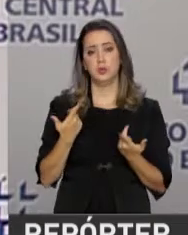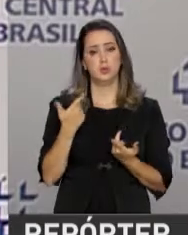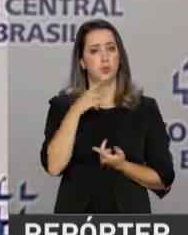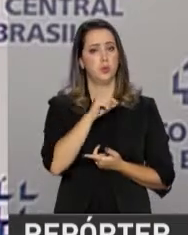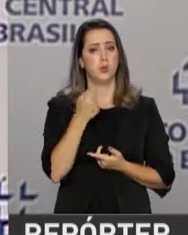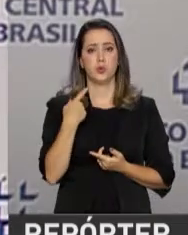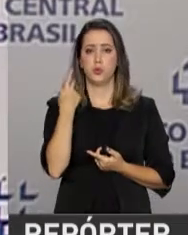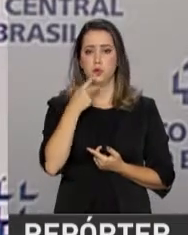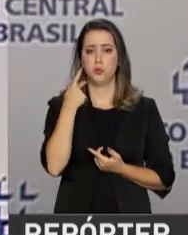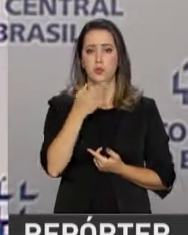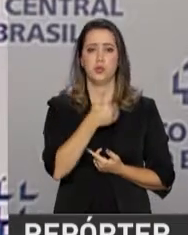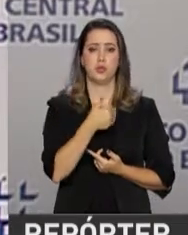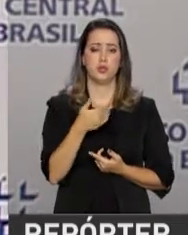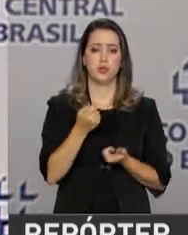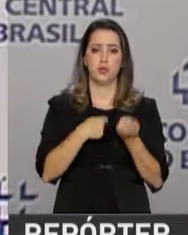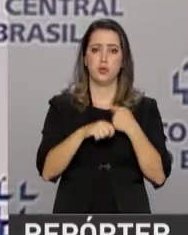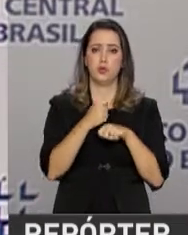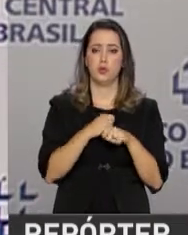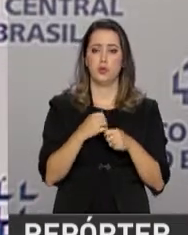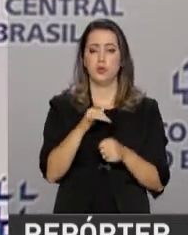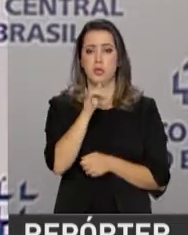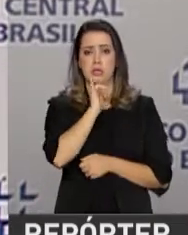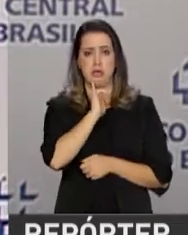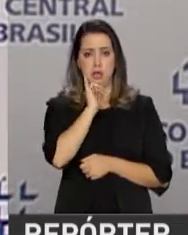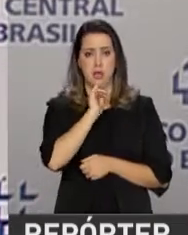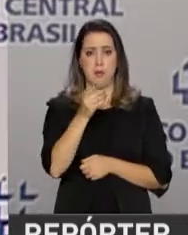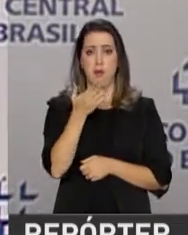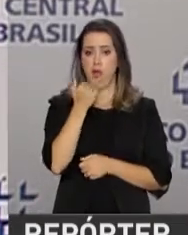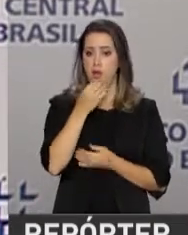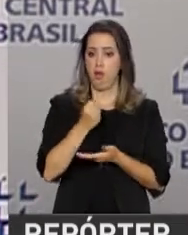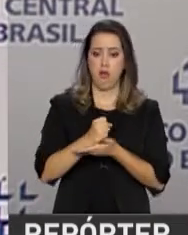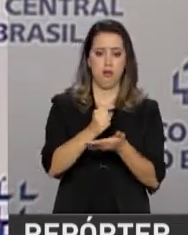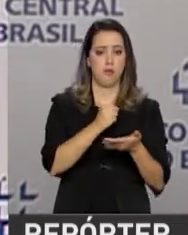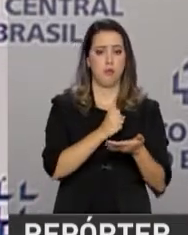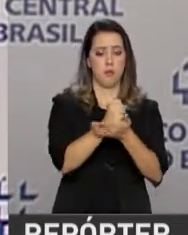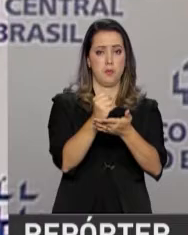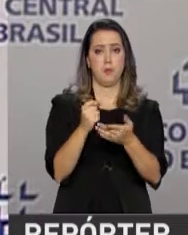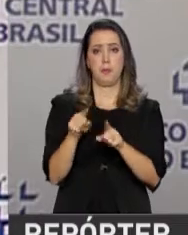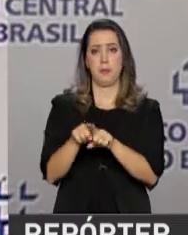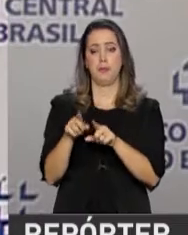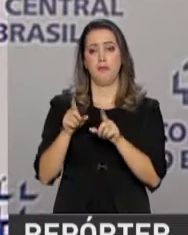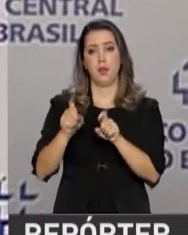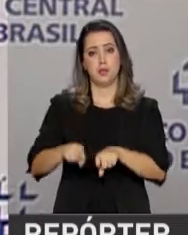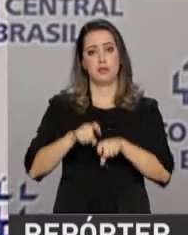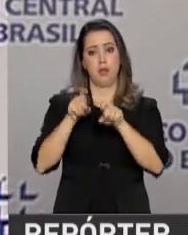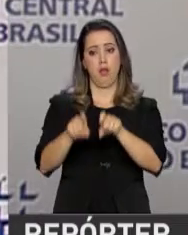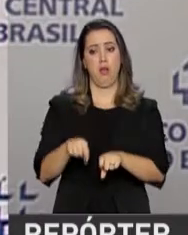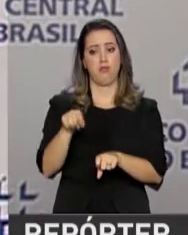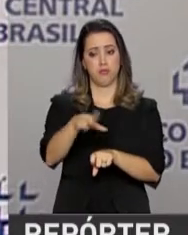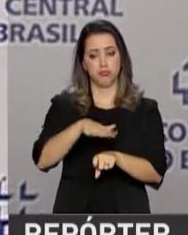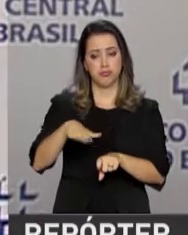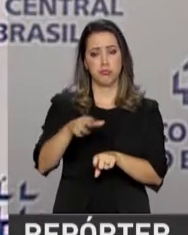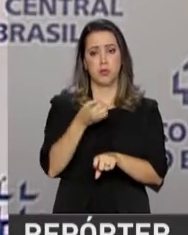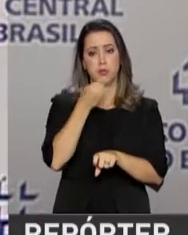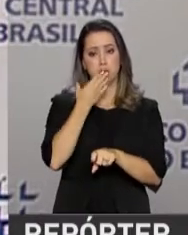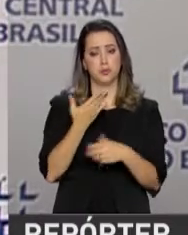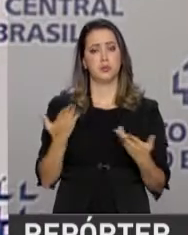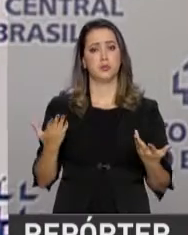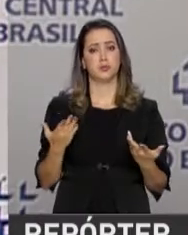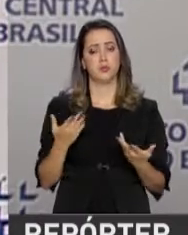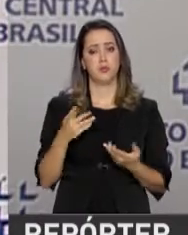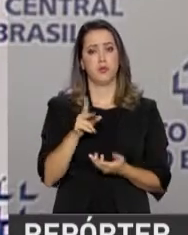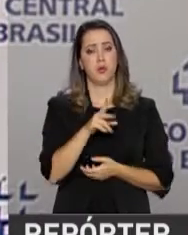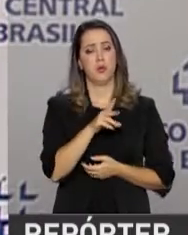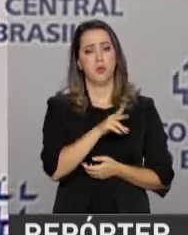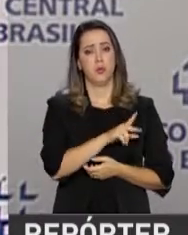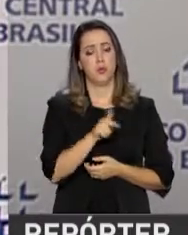da política monetária, como a grande oferta de alimentos, resultado da super safra. Segundo o presidente do Banco Central,